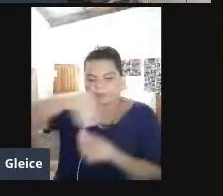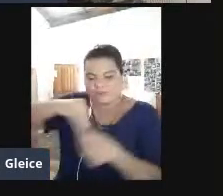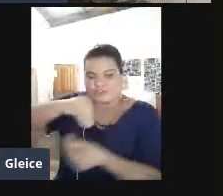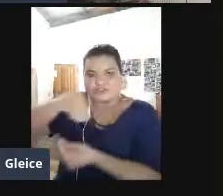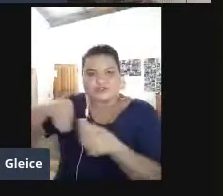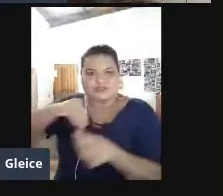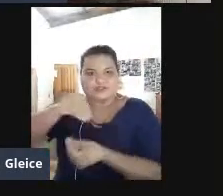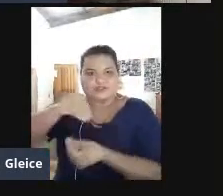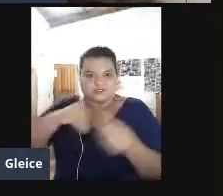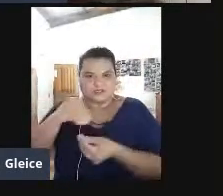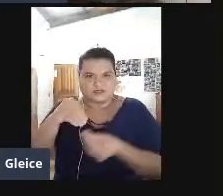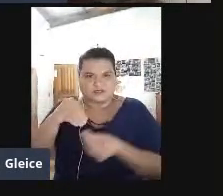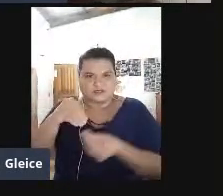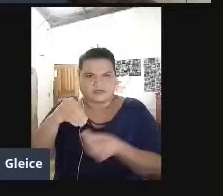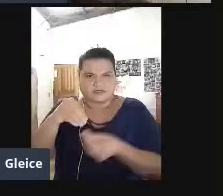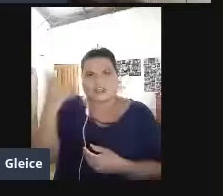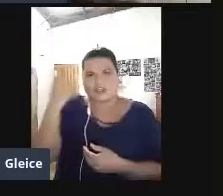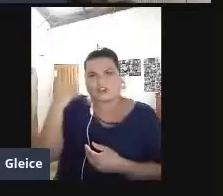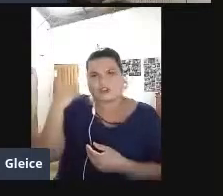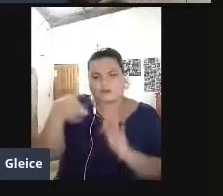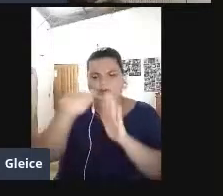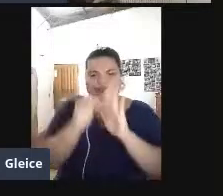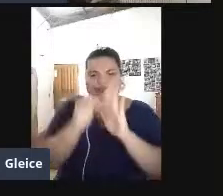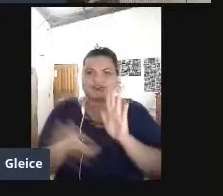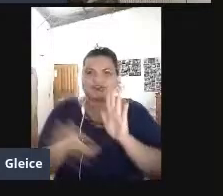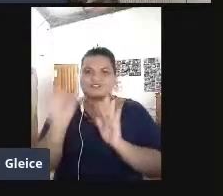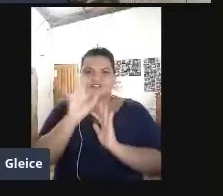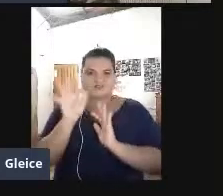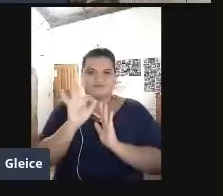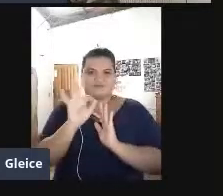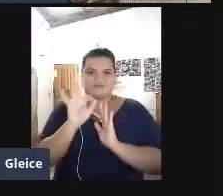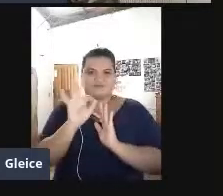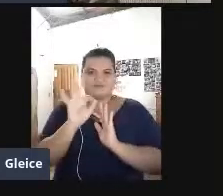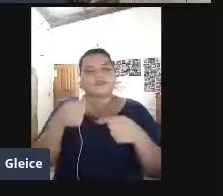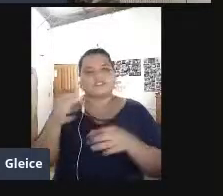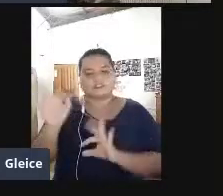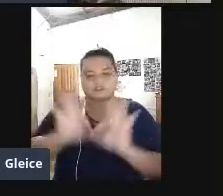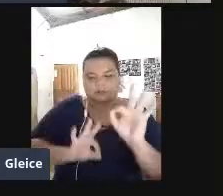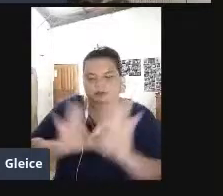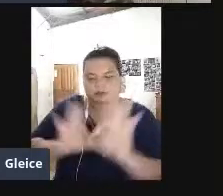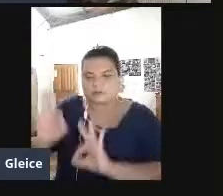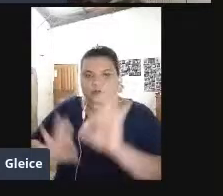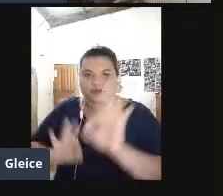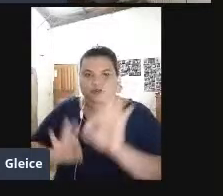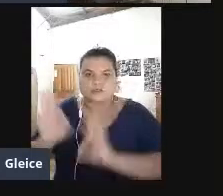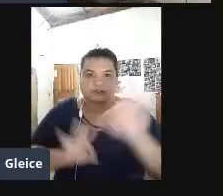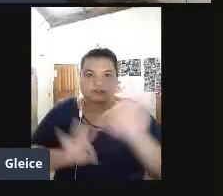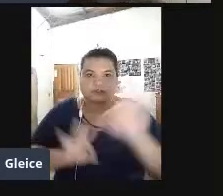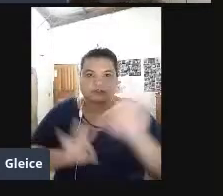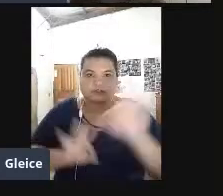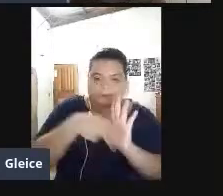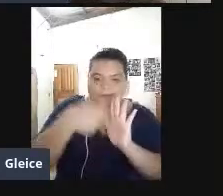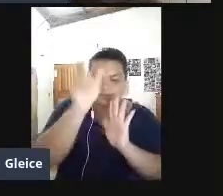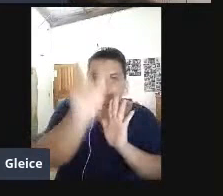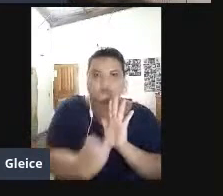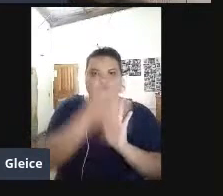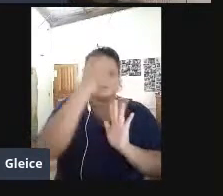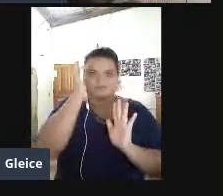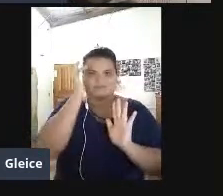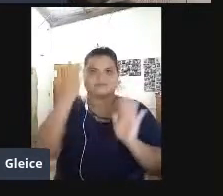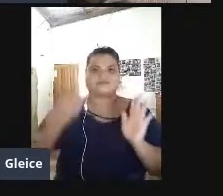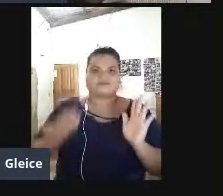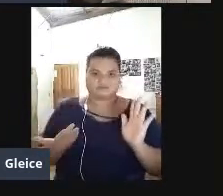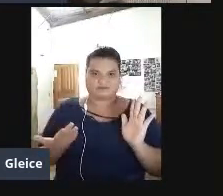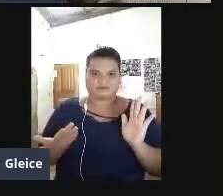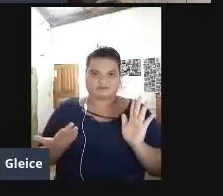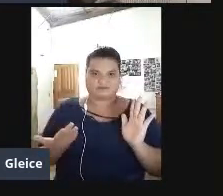padrão de compra no SUS, mas eu ganhei ela de um paciente. Então, o que é utilizado para um é compartilhado com todos. E a gente vai